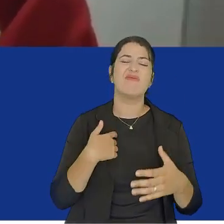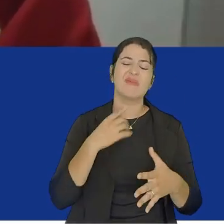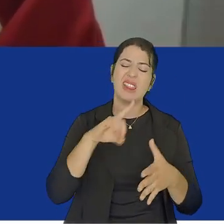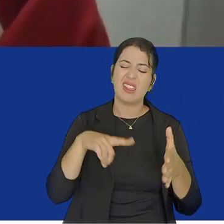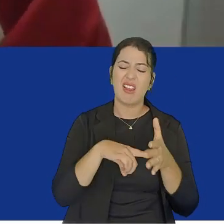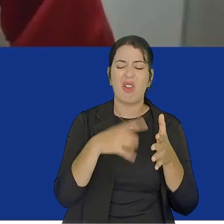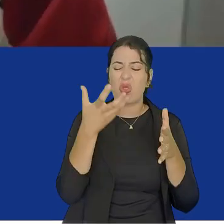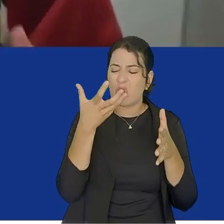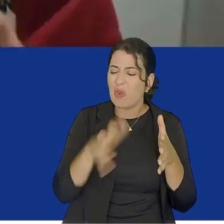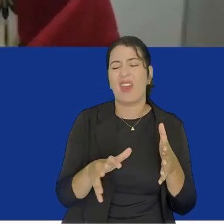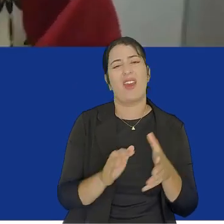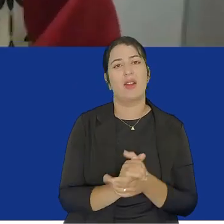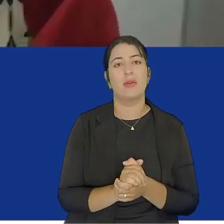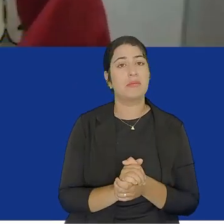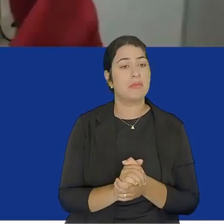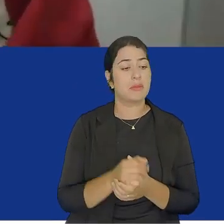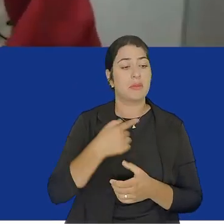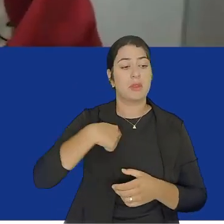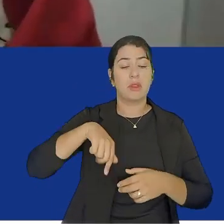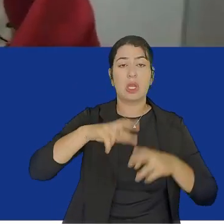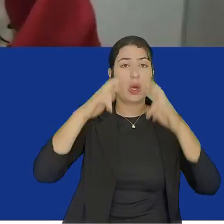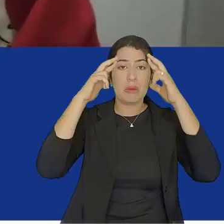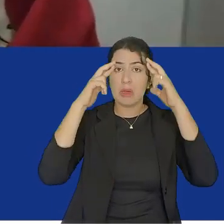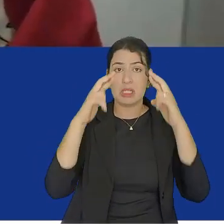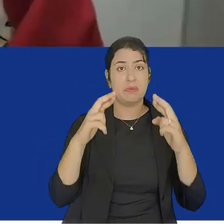aguento, não tem essa condição,